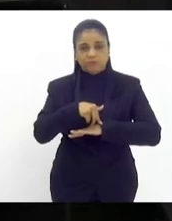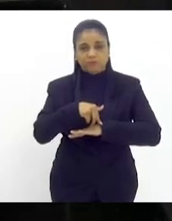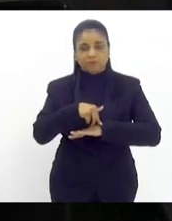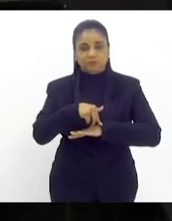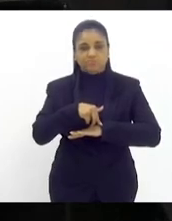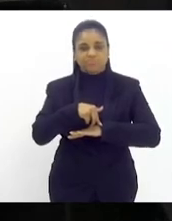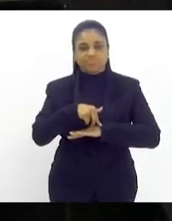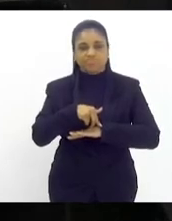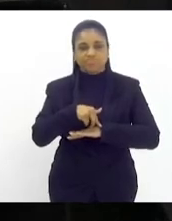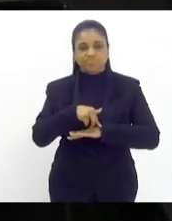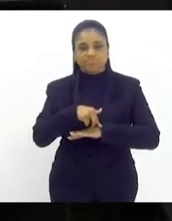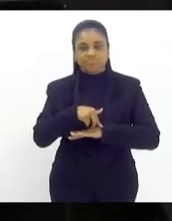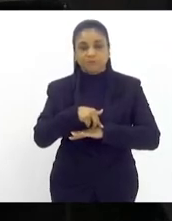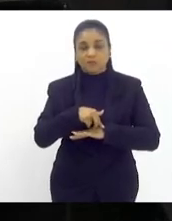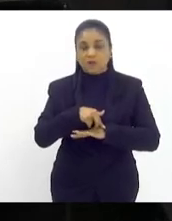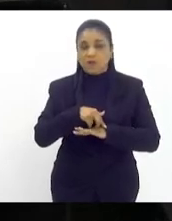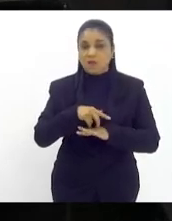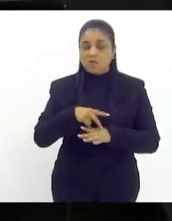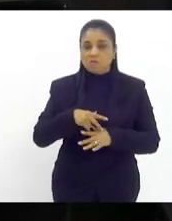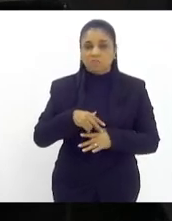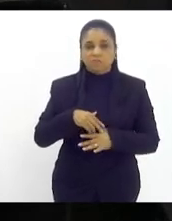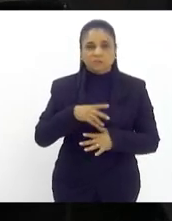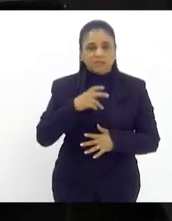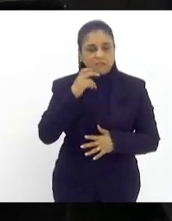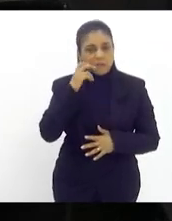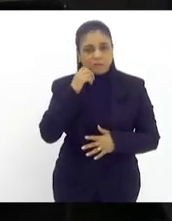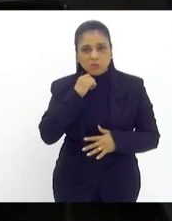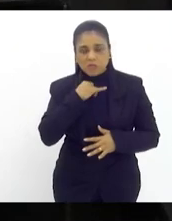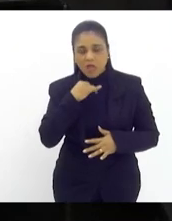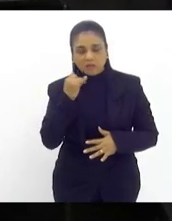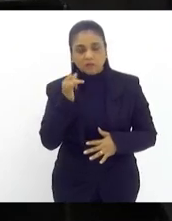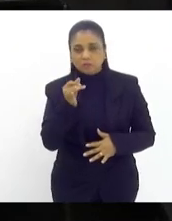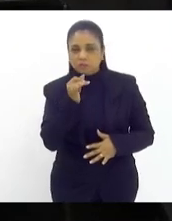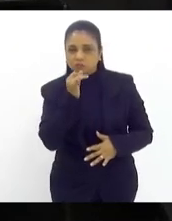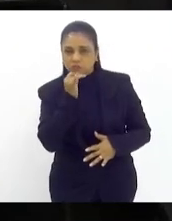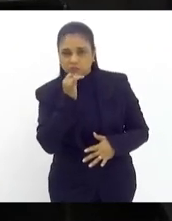indignado decepcionado entristecido